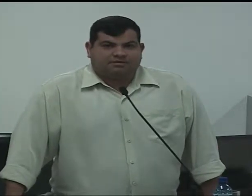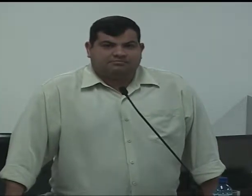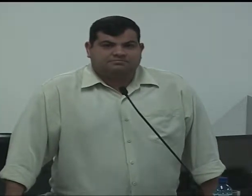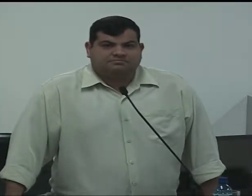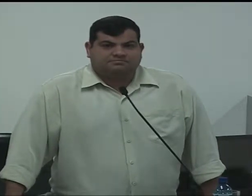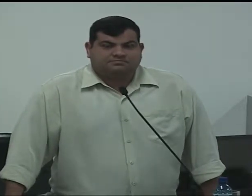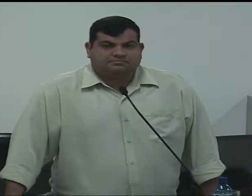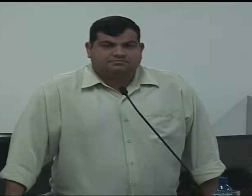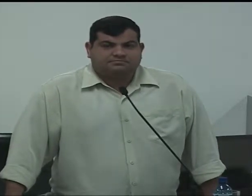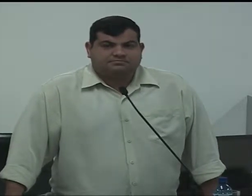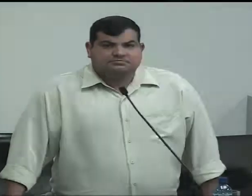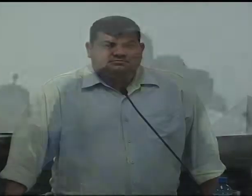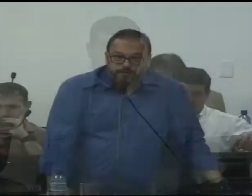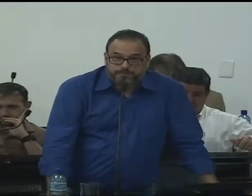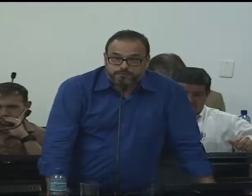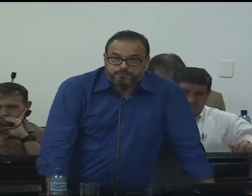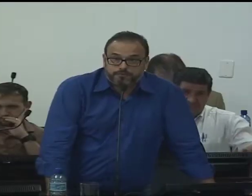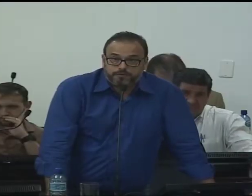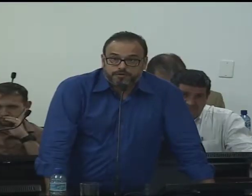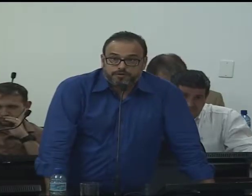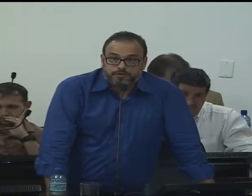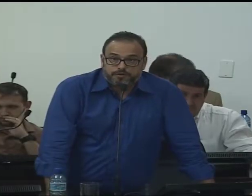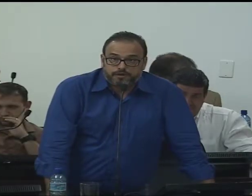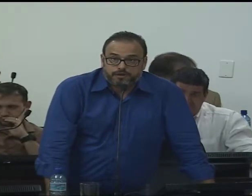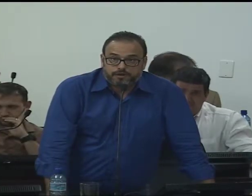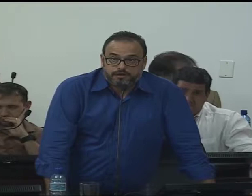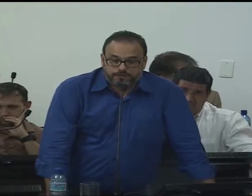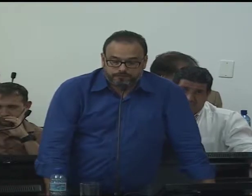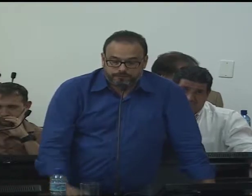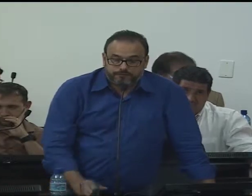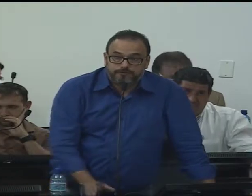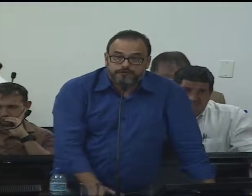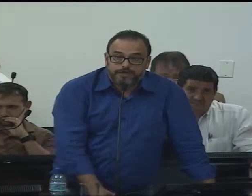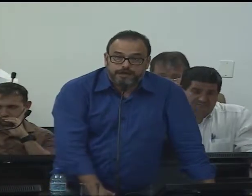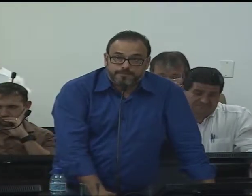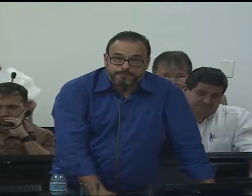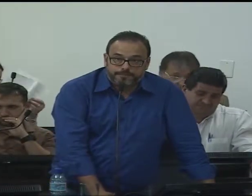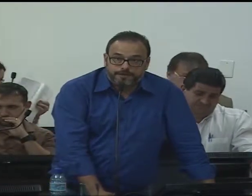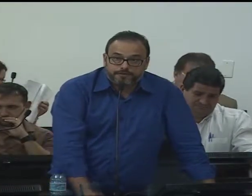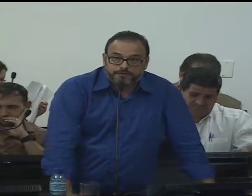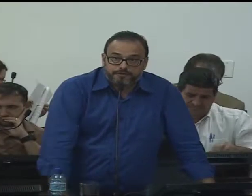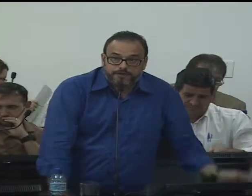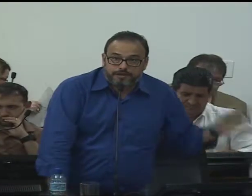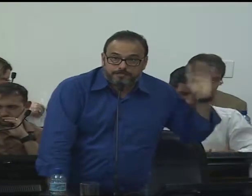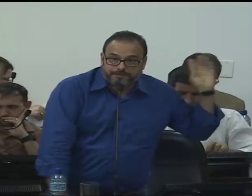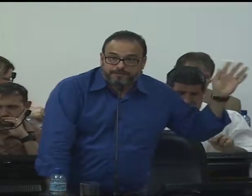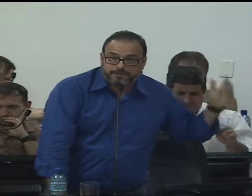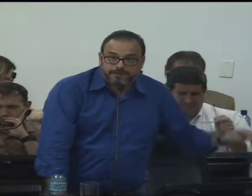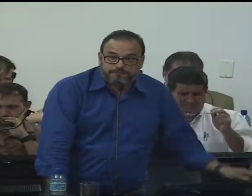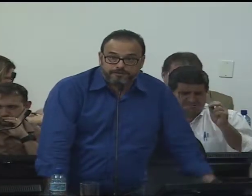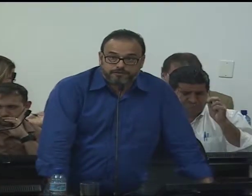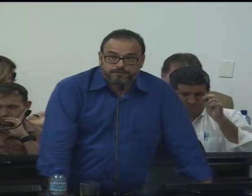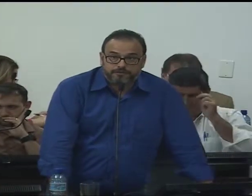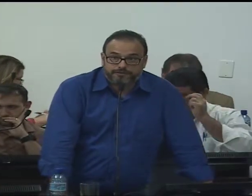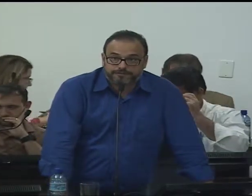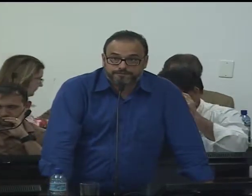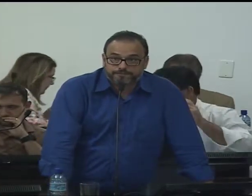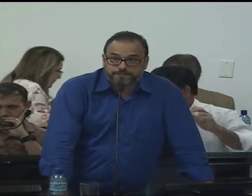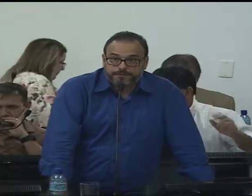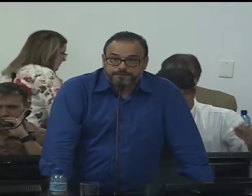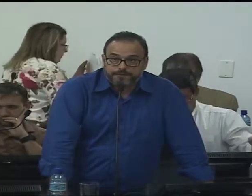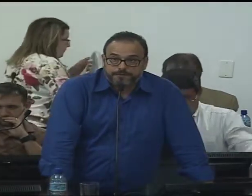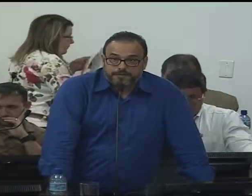Na época que eu trabalhei no trânsito por um ano e pouco, nós fomos no DR primeiro, que era a passarela em frente do